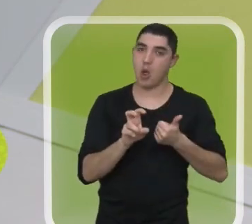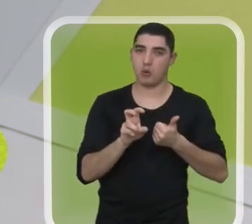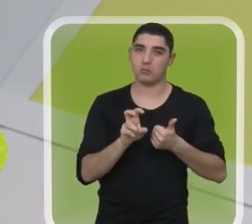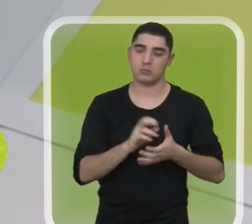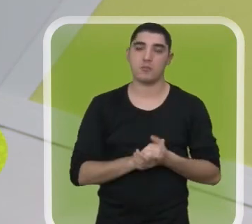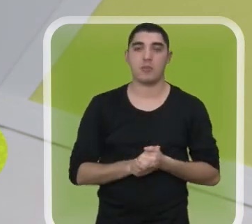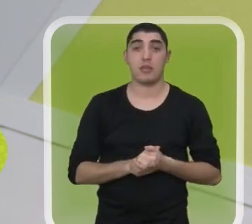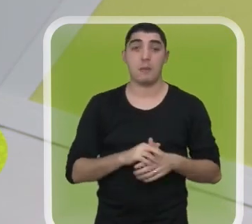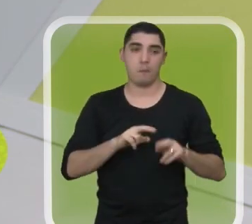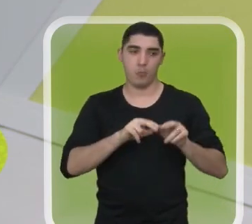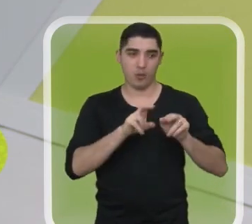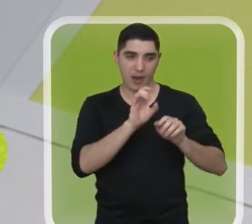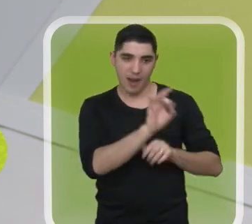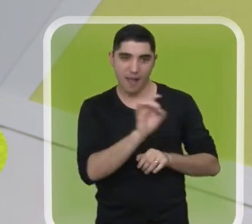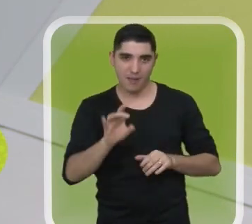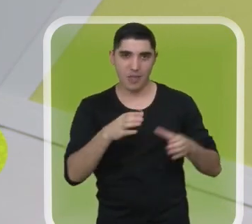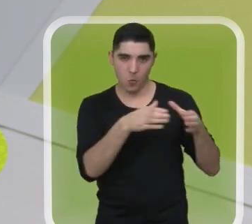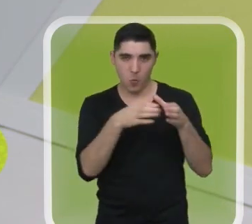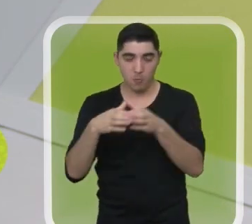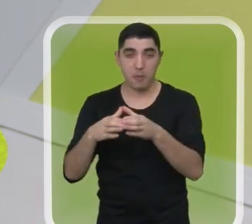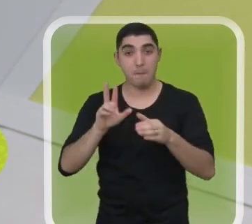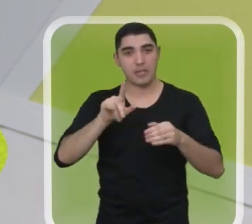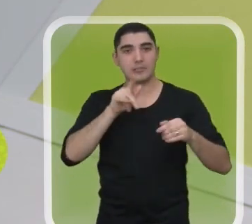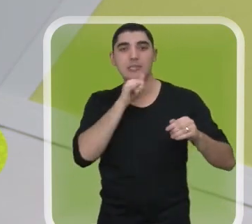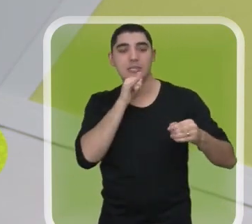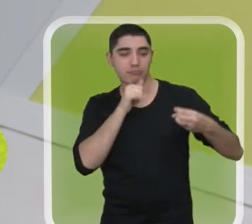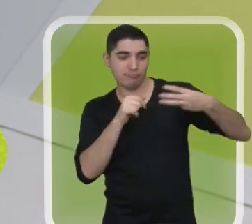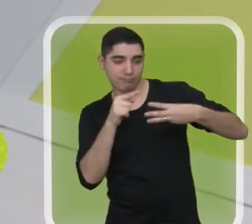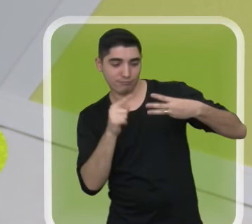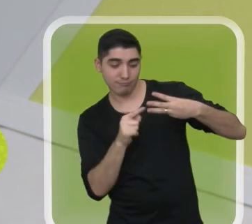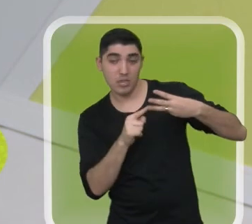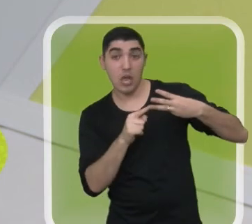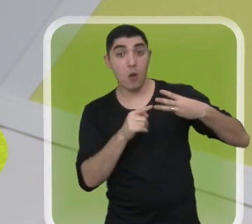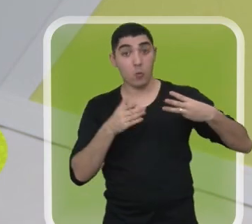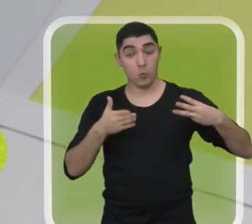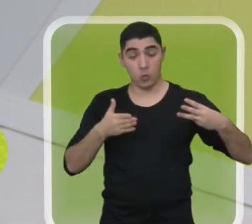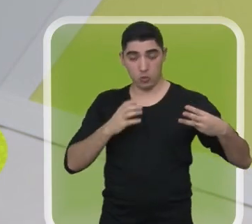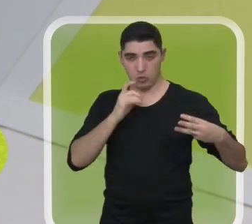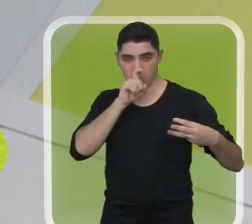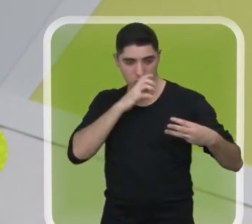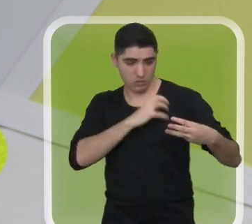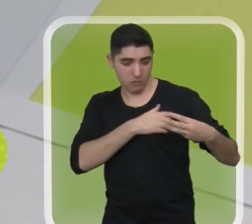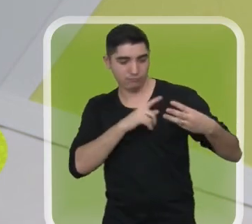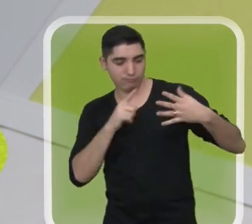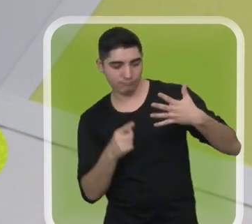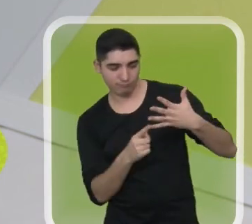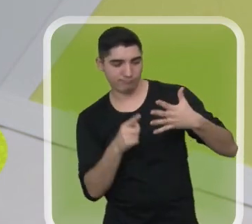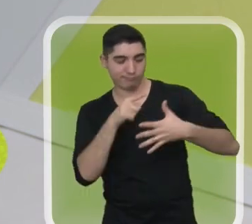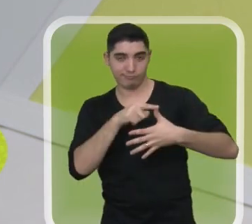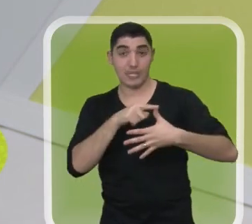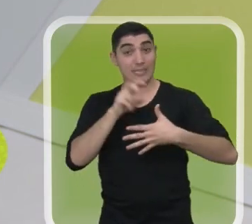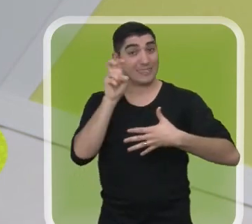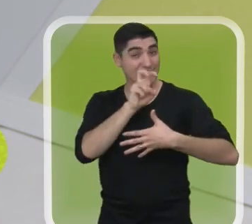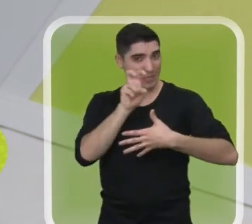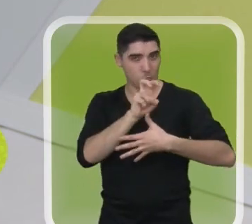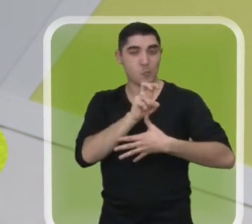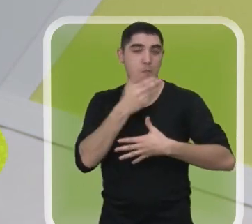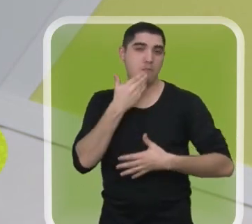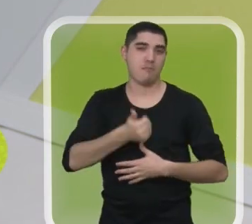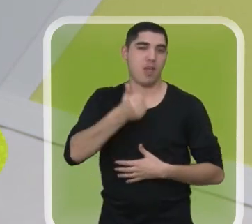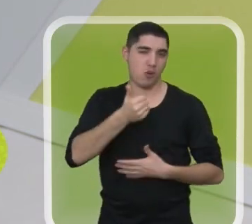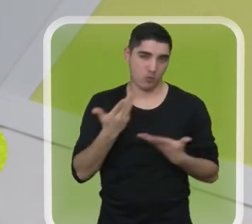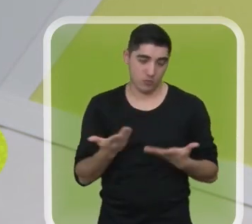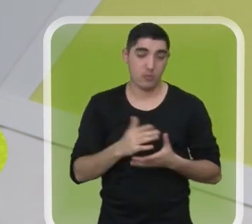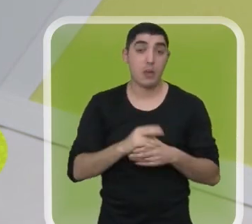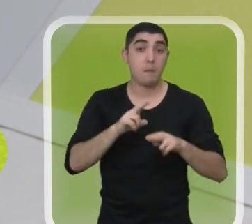cada grupo, mais os 6 melhores terceiros colocados. Ele entrou como o quinto melhor terceiro colocado, somou 16 pontos